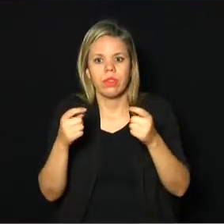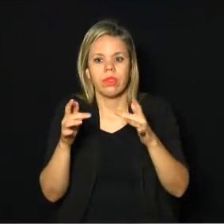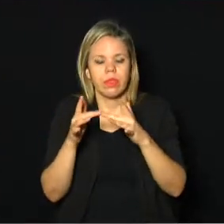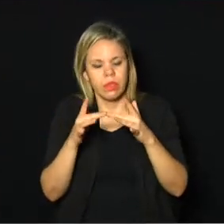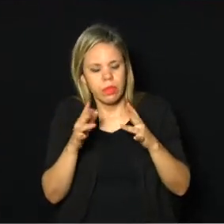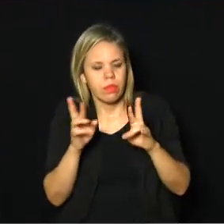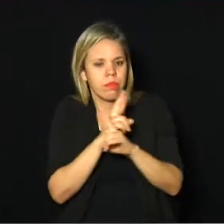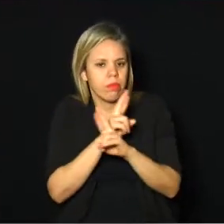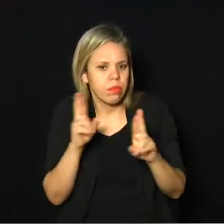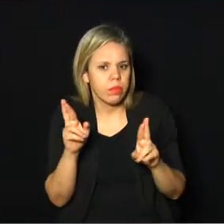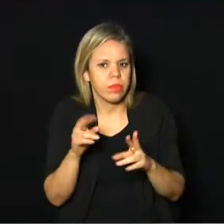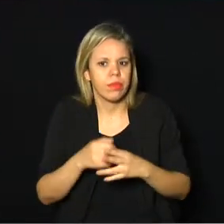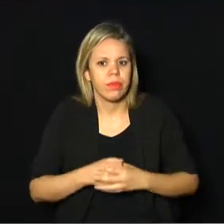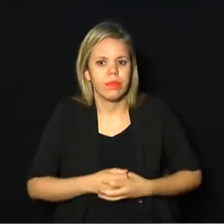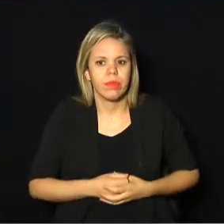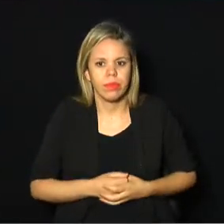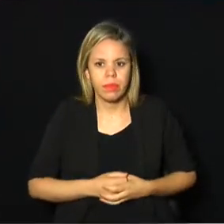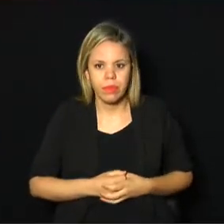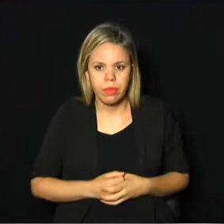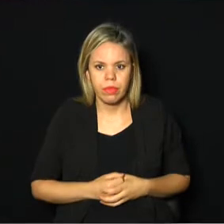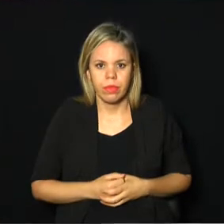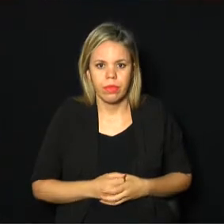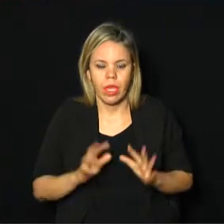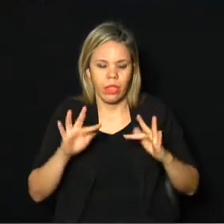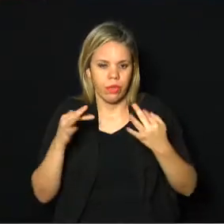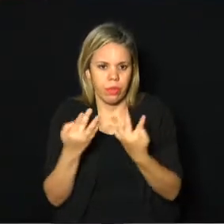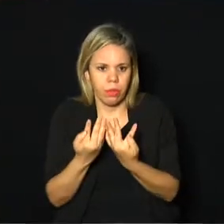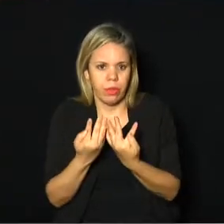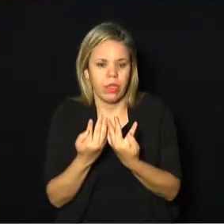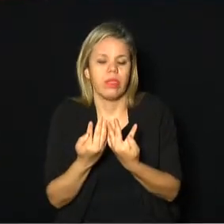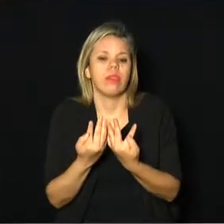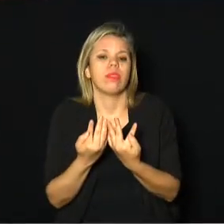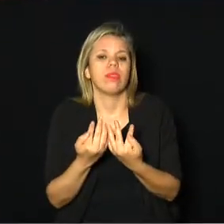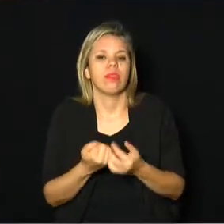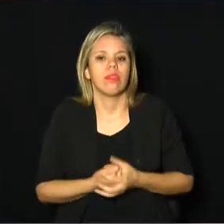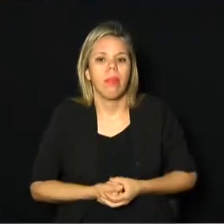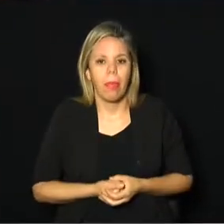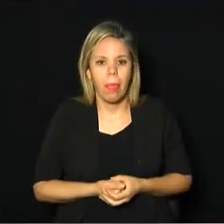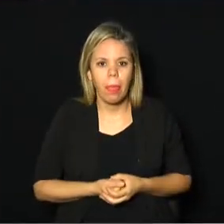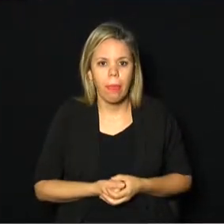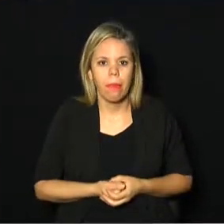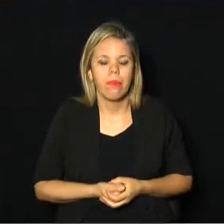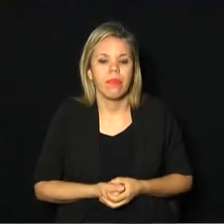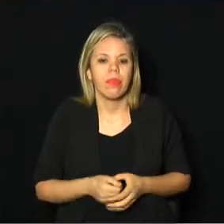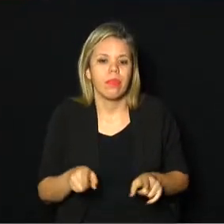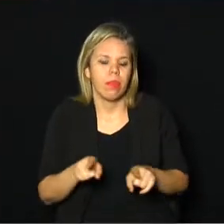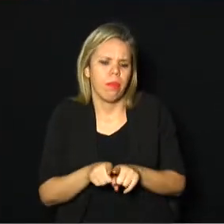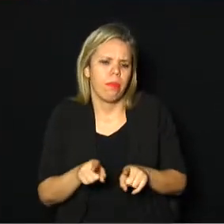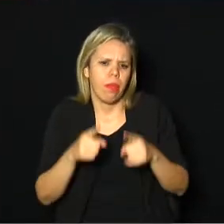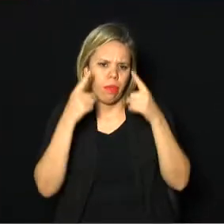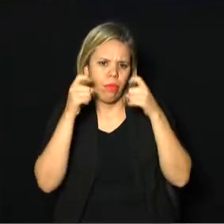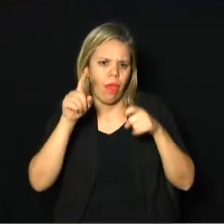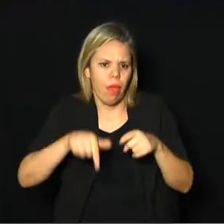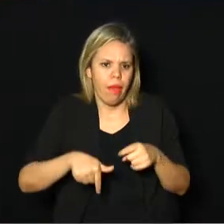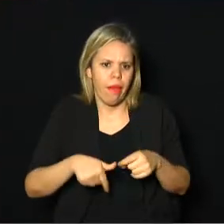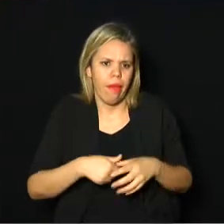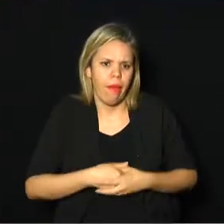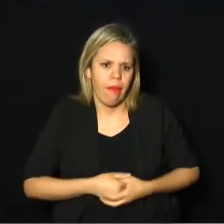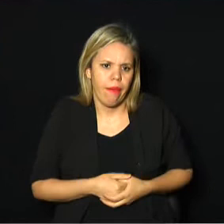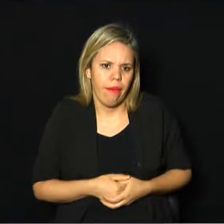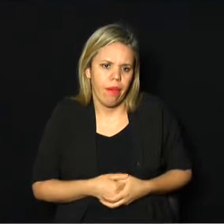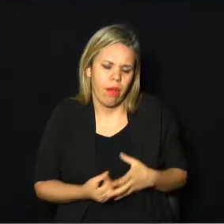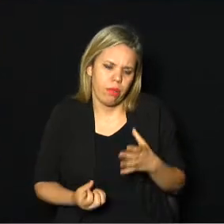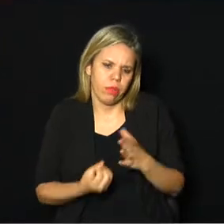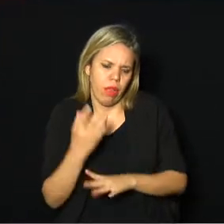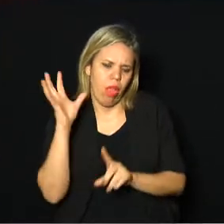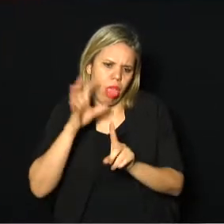relação entre os seus pais, entre seus familiares, permeada pela violência. Isso já é uma violência para